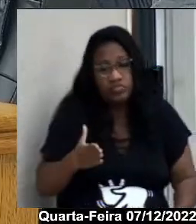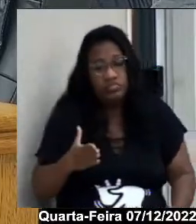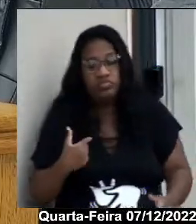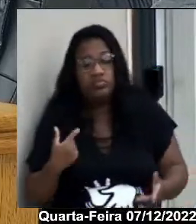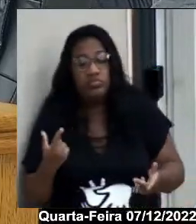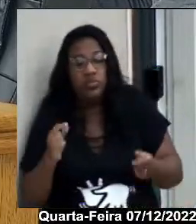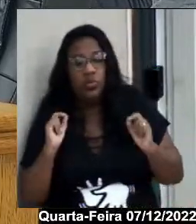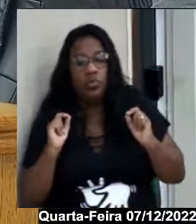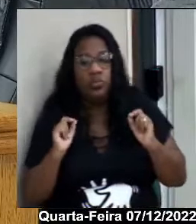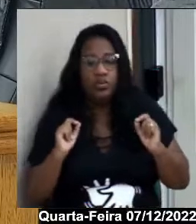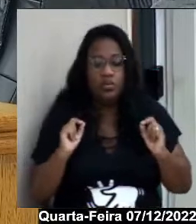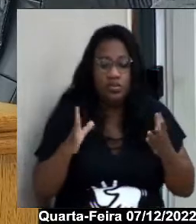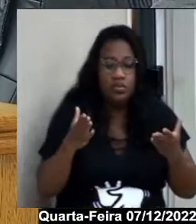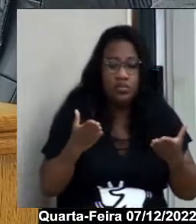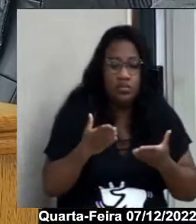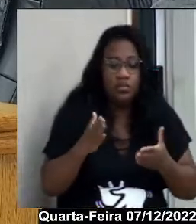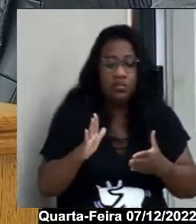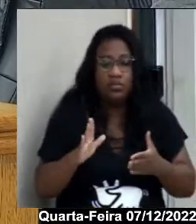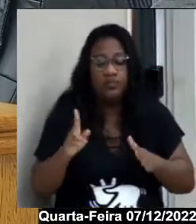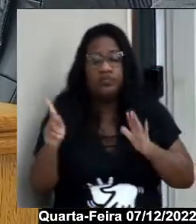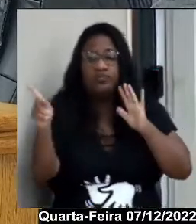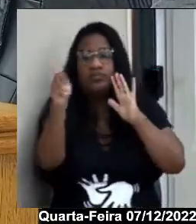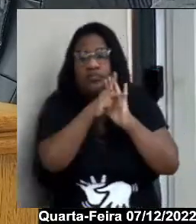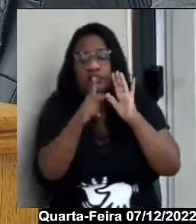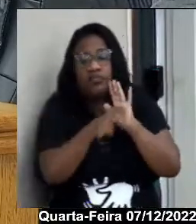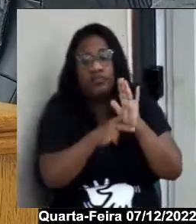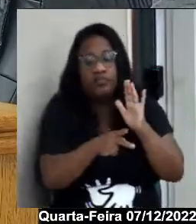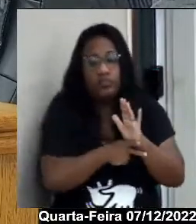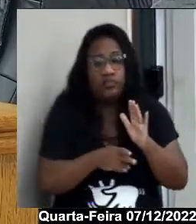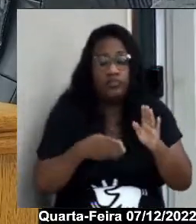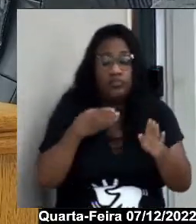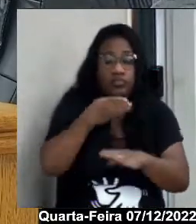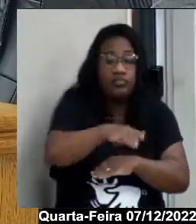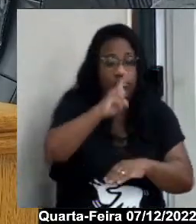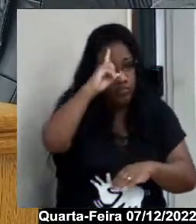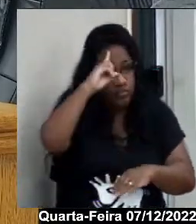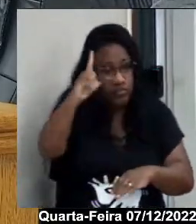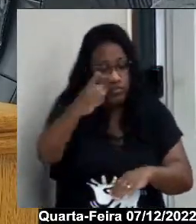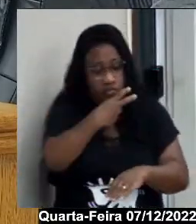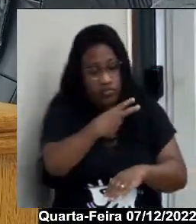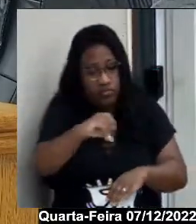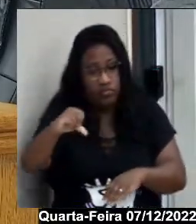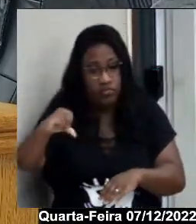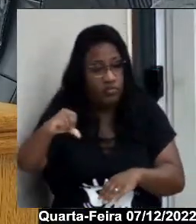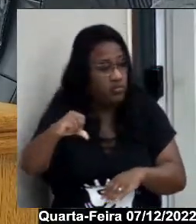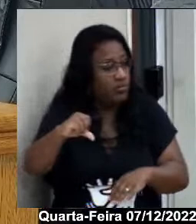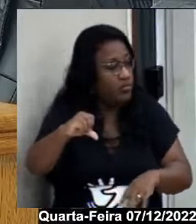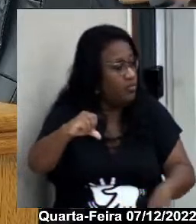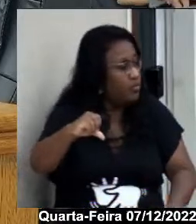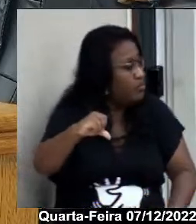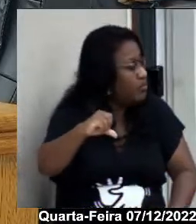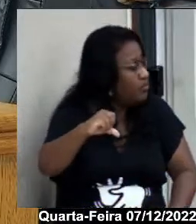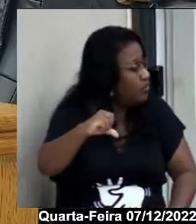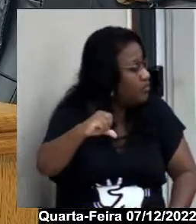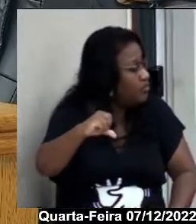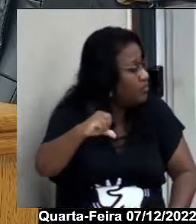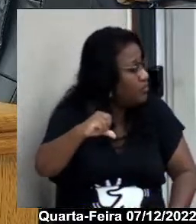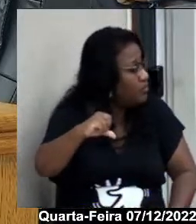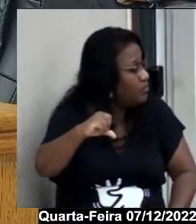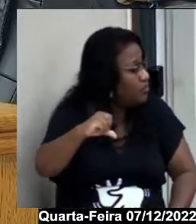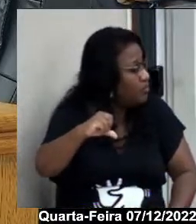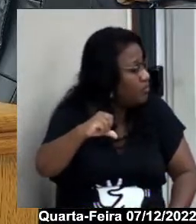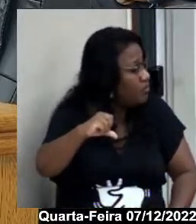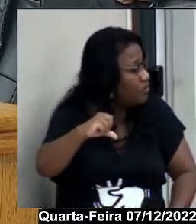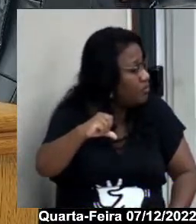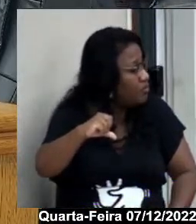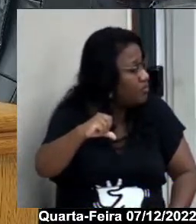com a assessora dele veio trazer que o projeto entrou dia 29. Aí ele fica mentindo para a população. Pela ordem, vereador Luz. Eu